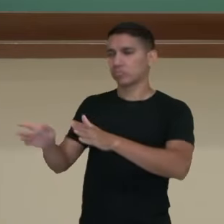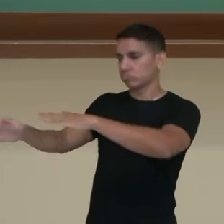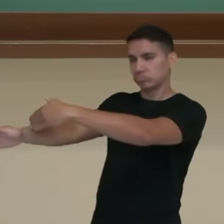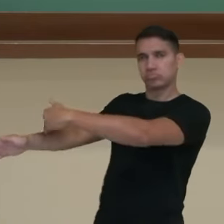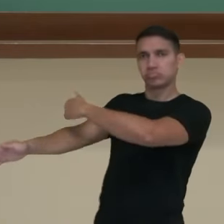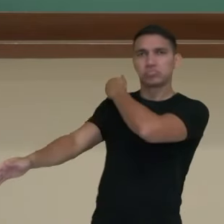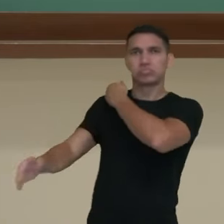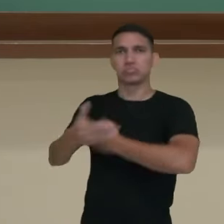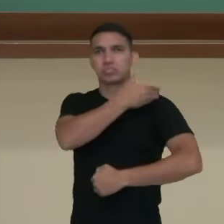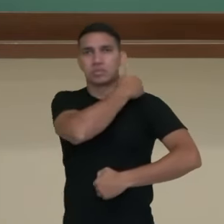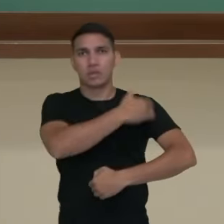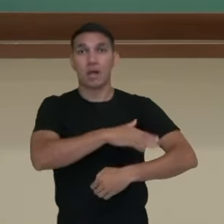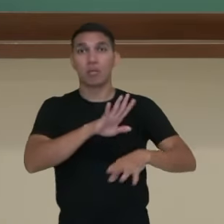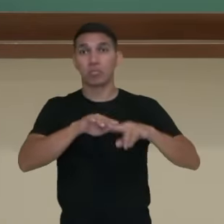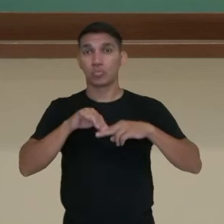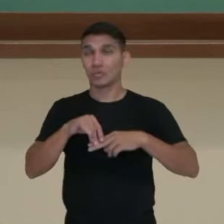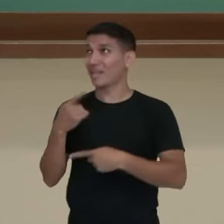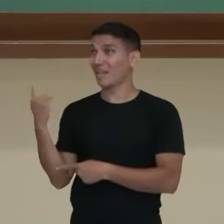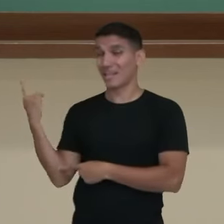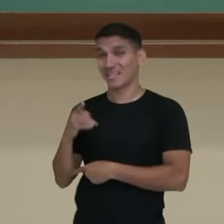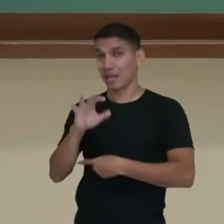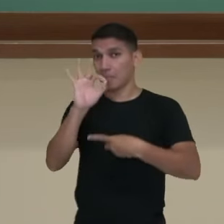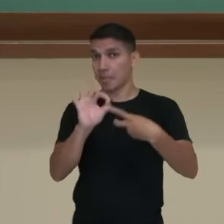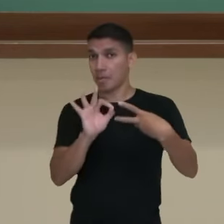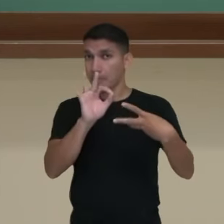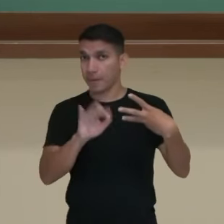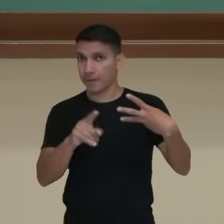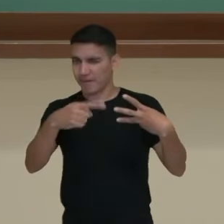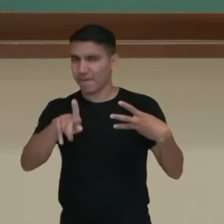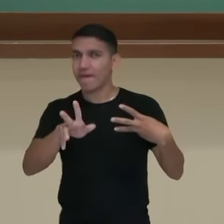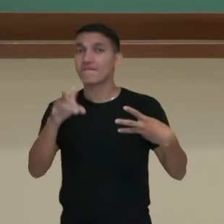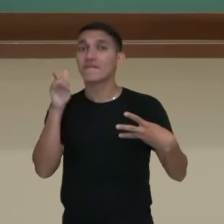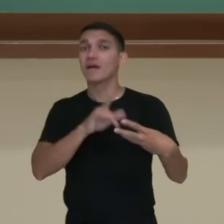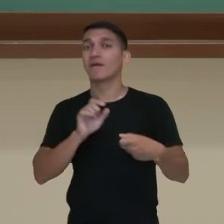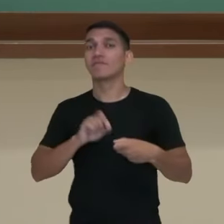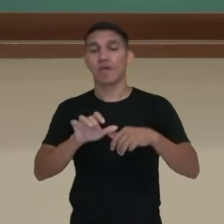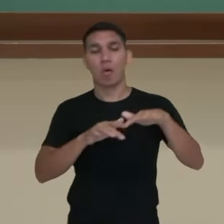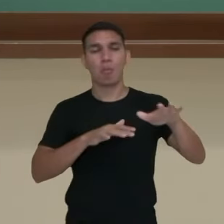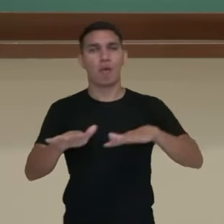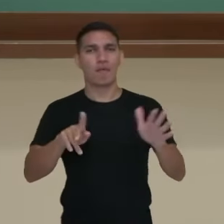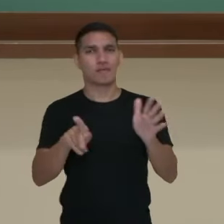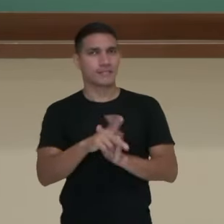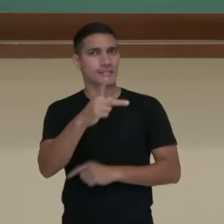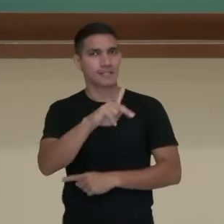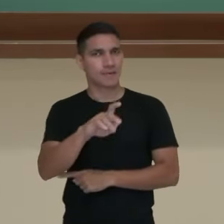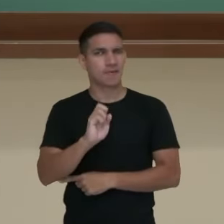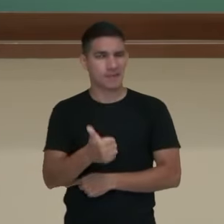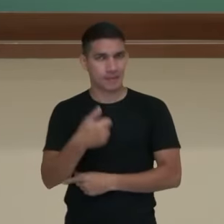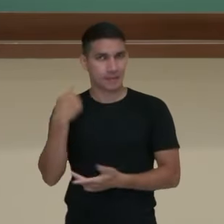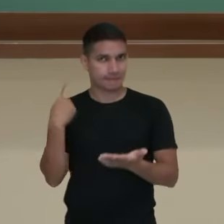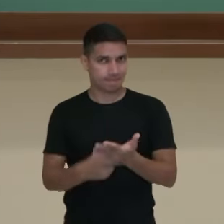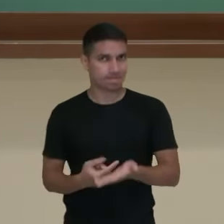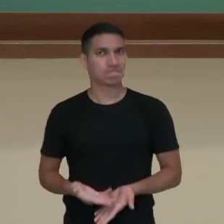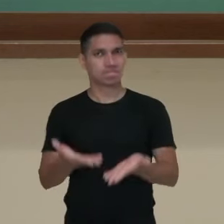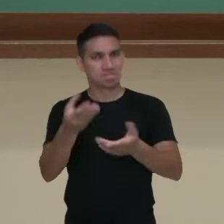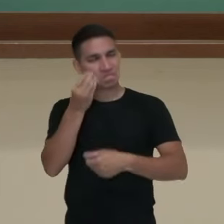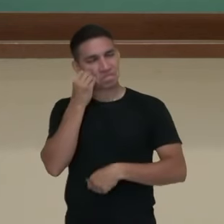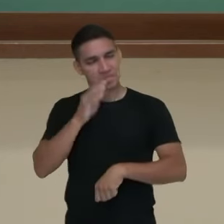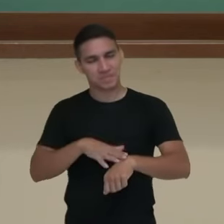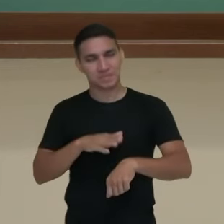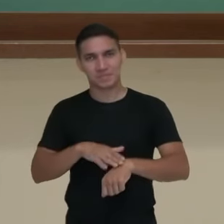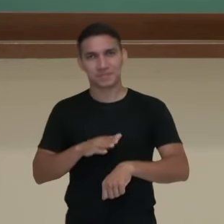bom? Então, dentro desses planos é que você vai explorar a sua dança, tá bom? Vamos lá experimentar? Um tempinho, então,